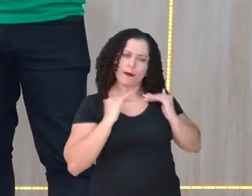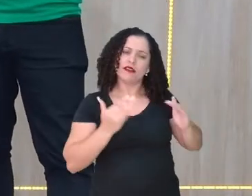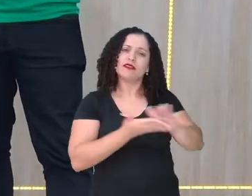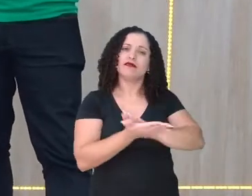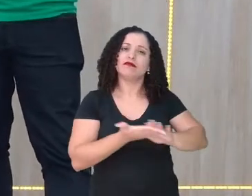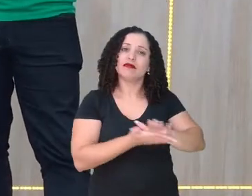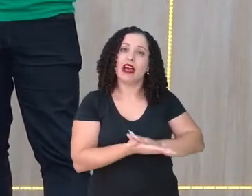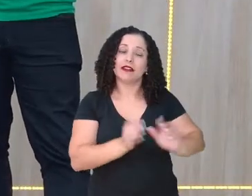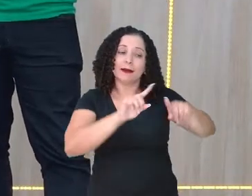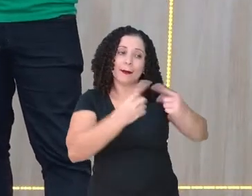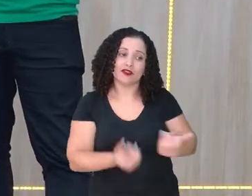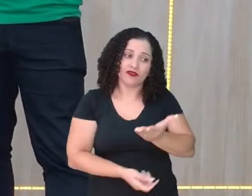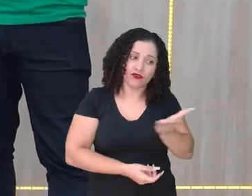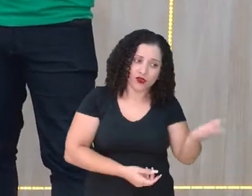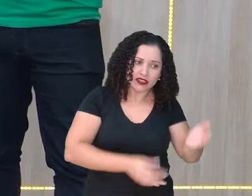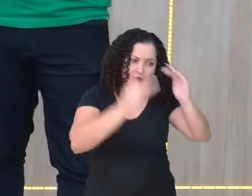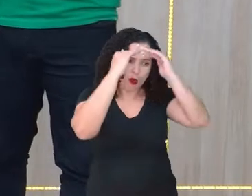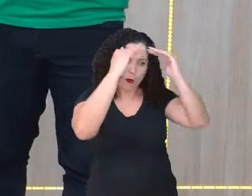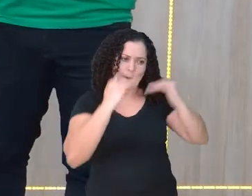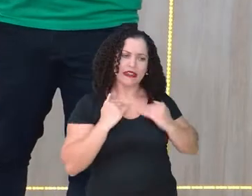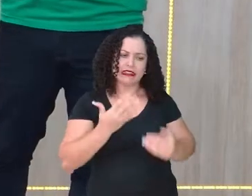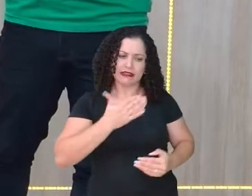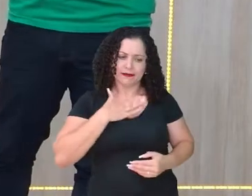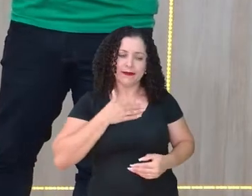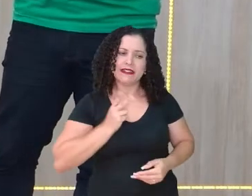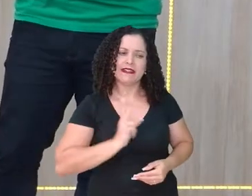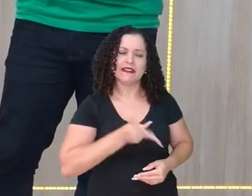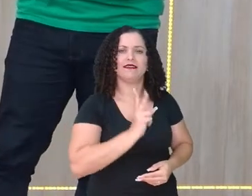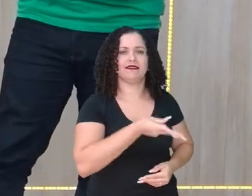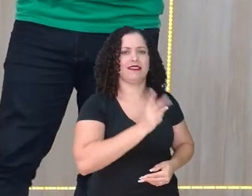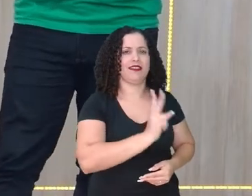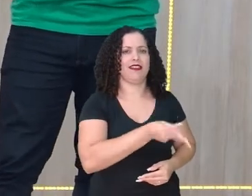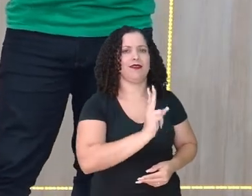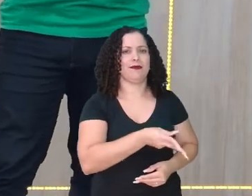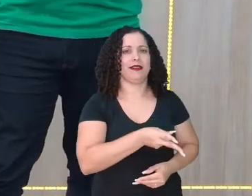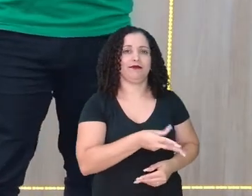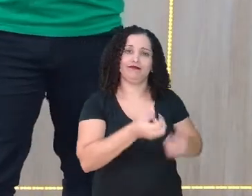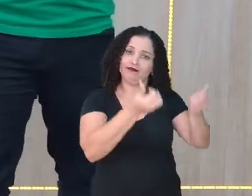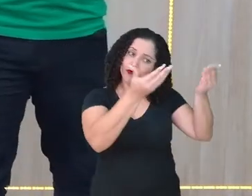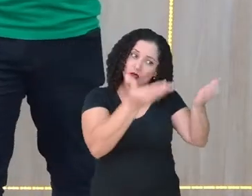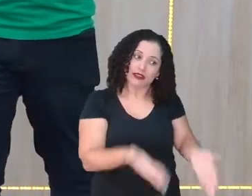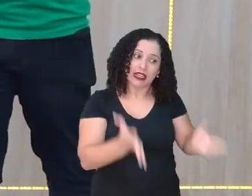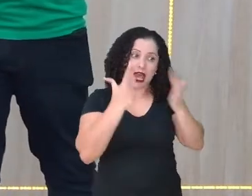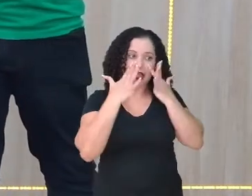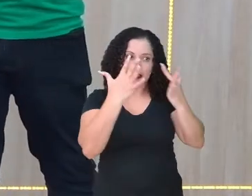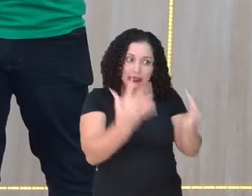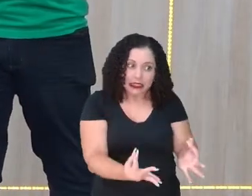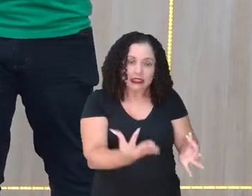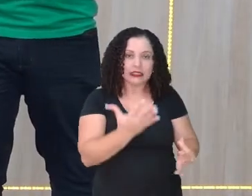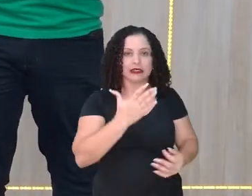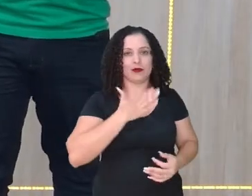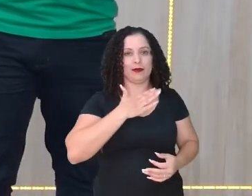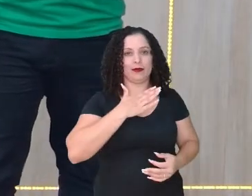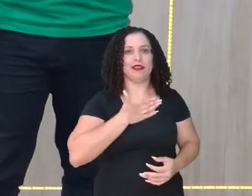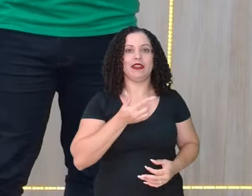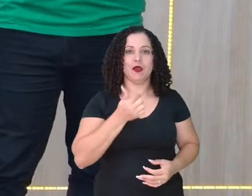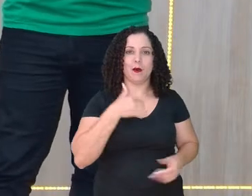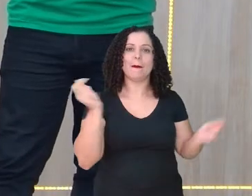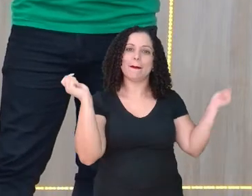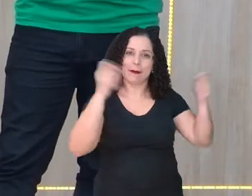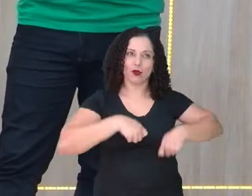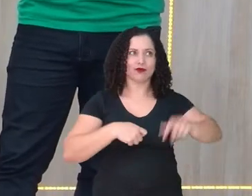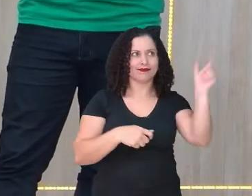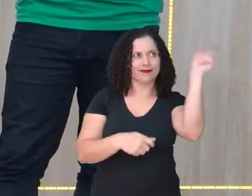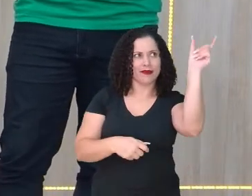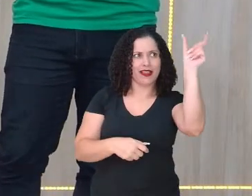se você me der ouvidos, se você ouvir o que eu digo, em que se você prestar atenção em mim, então eu posso trocar esse onde